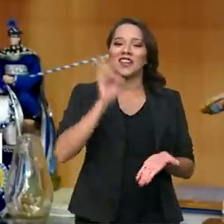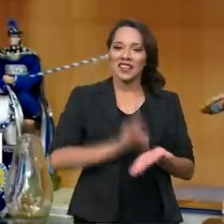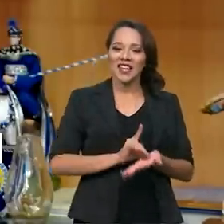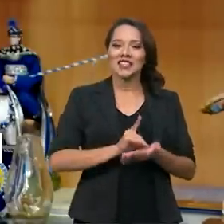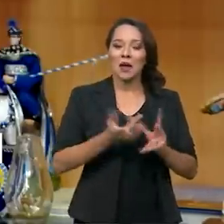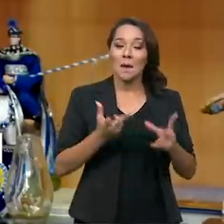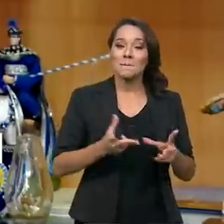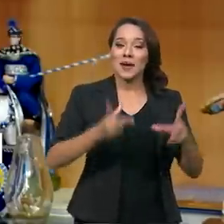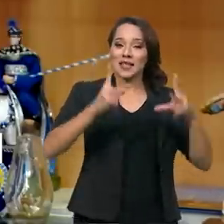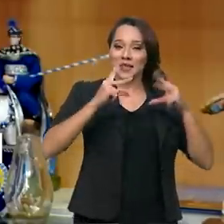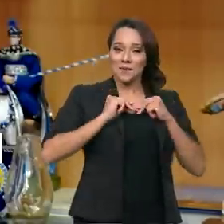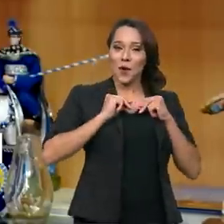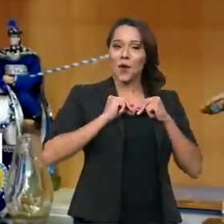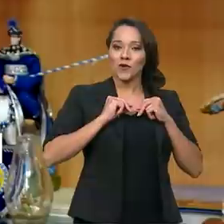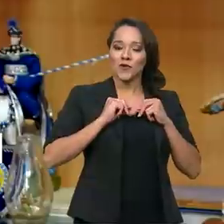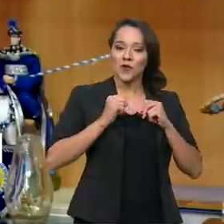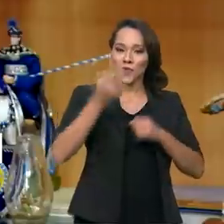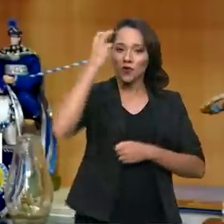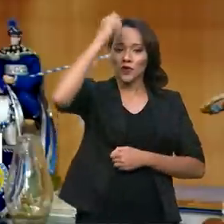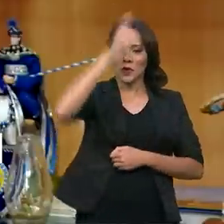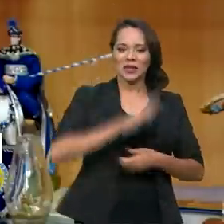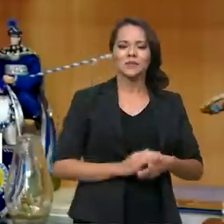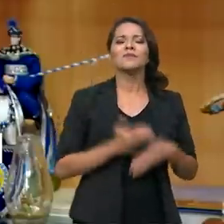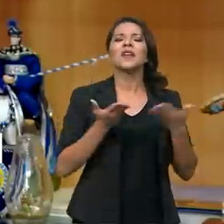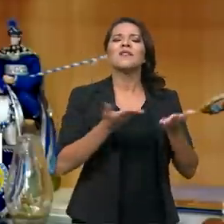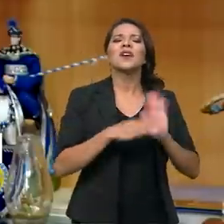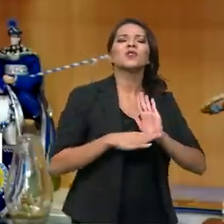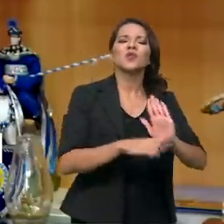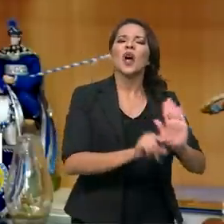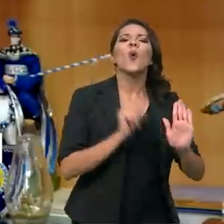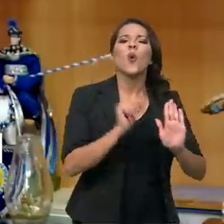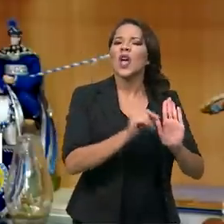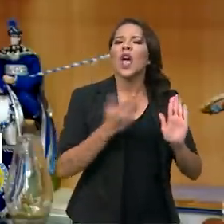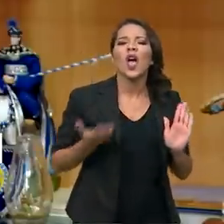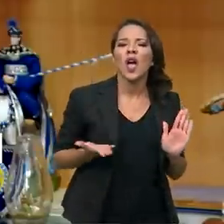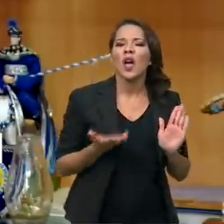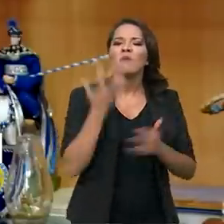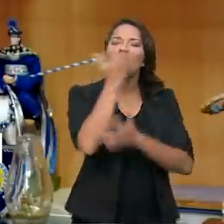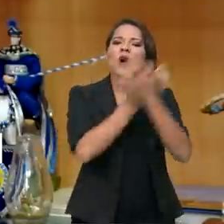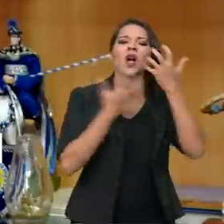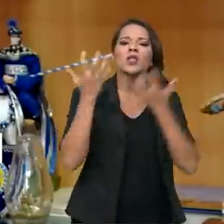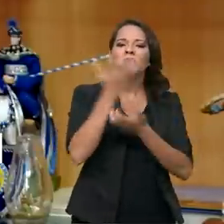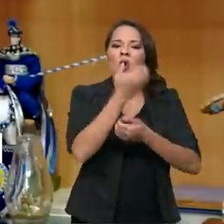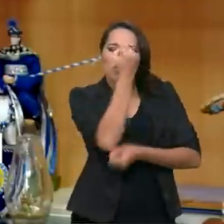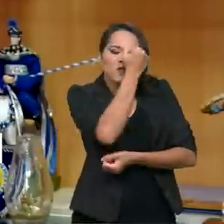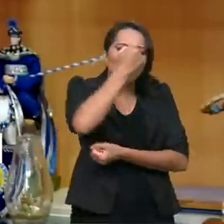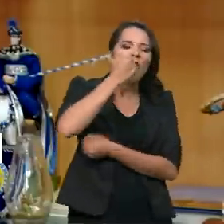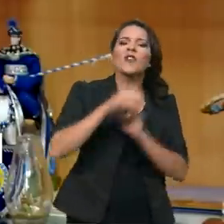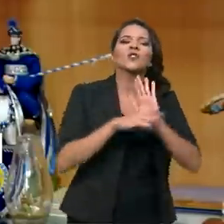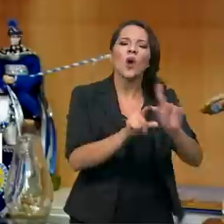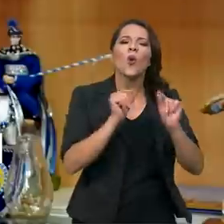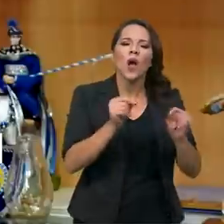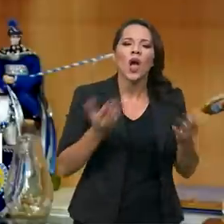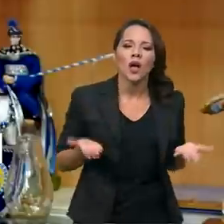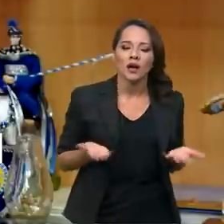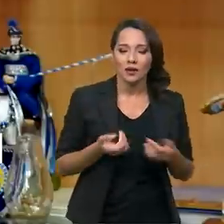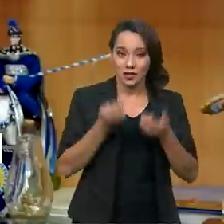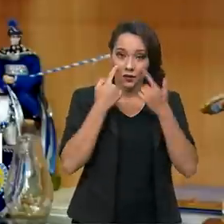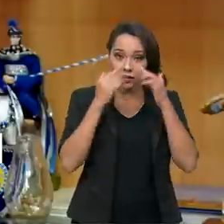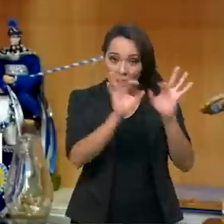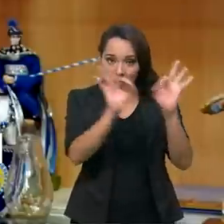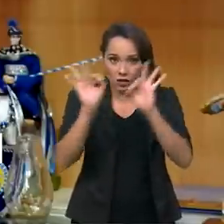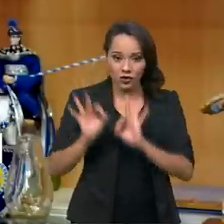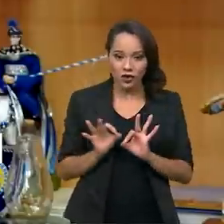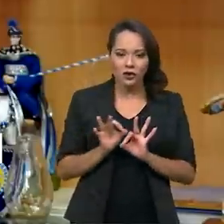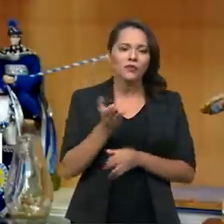patrimônio cultural do Brasil você pode perguntar isso aí vai beneficiar o que para o cantor do Forró do bicho só que ele tá me